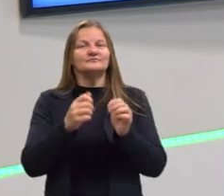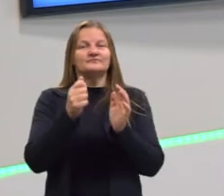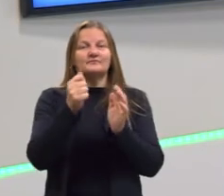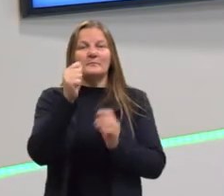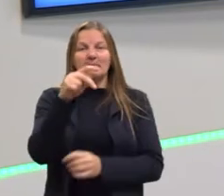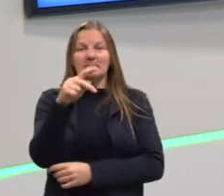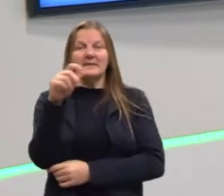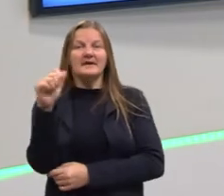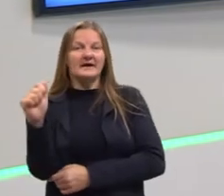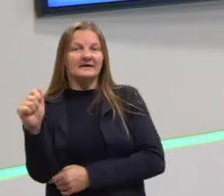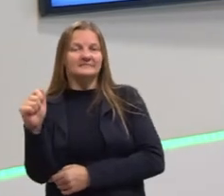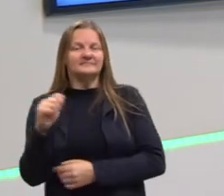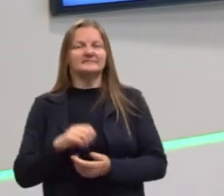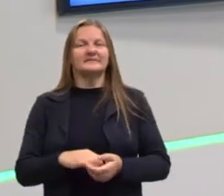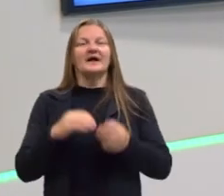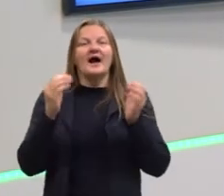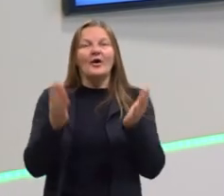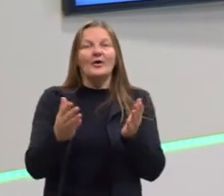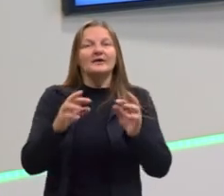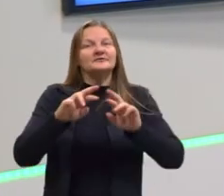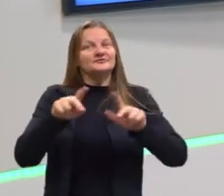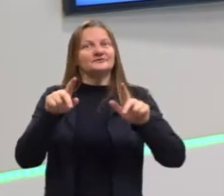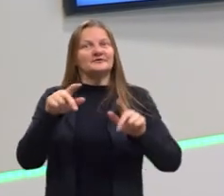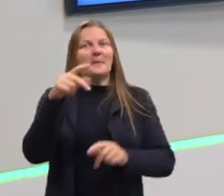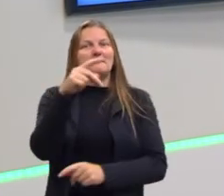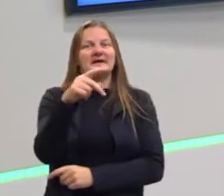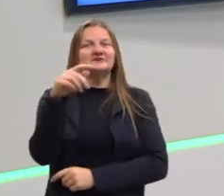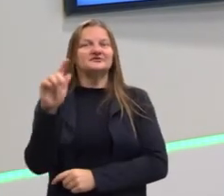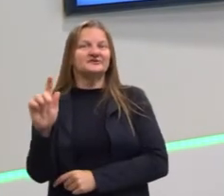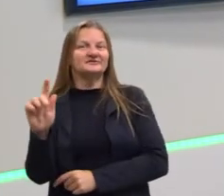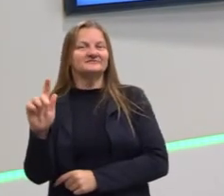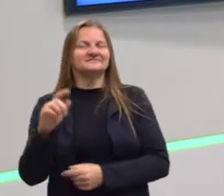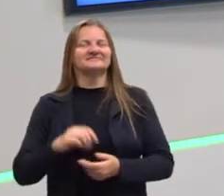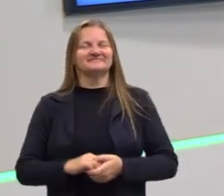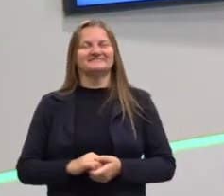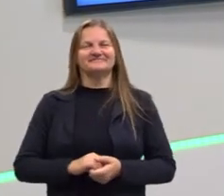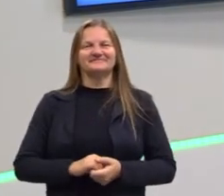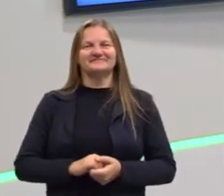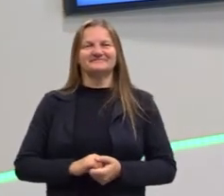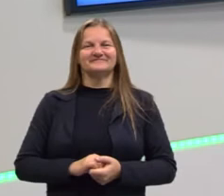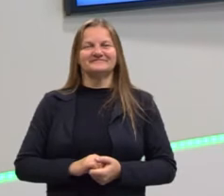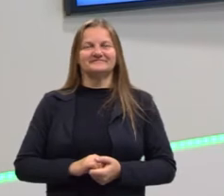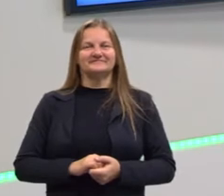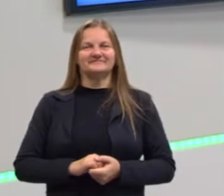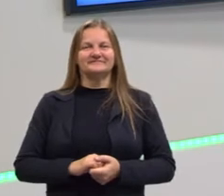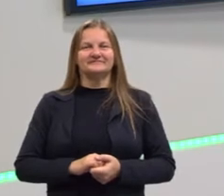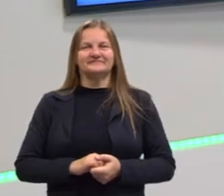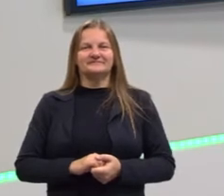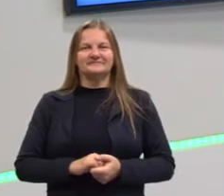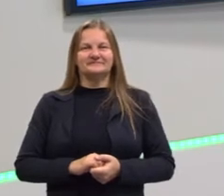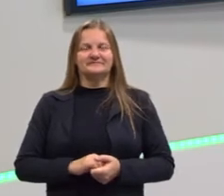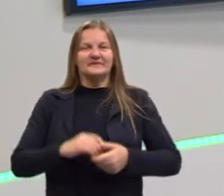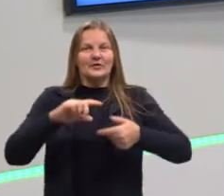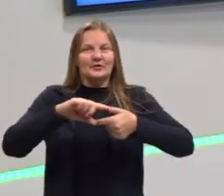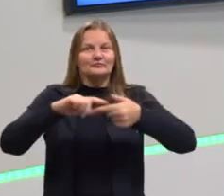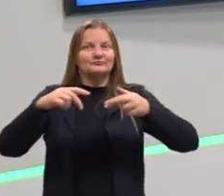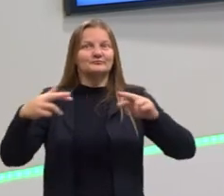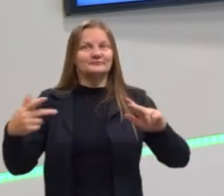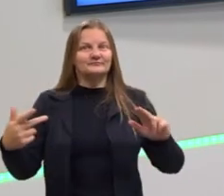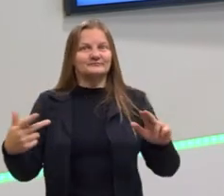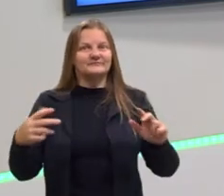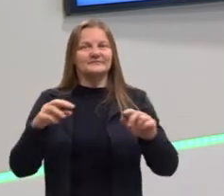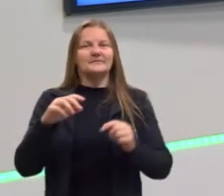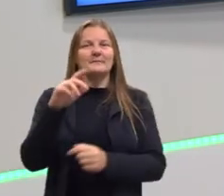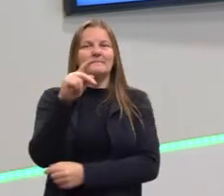a nossa pa e agora nós vamos ver terminar Então quais são as progressões geométricas